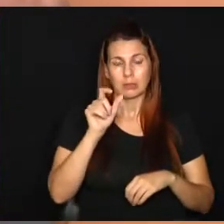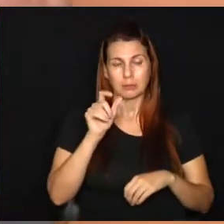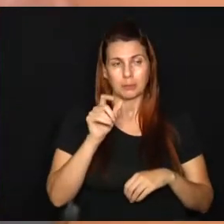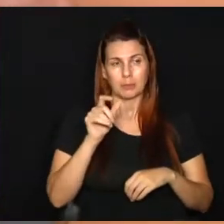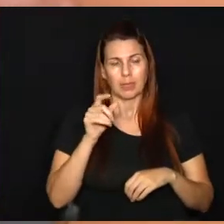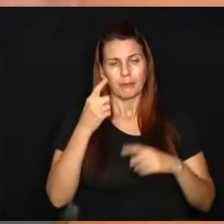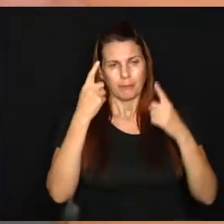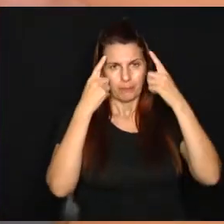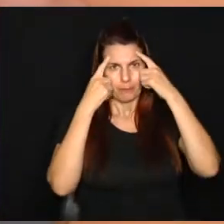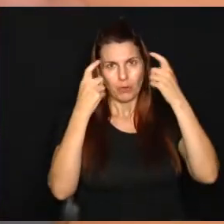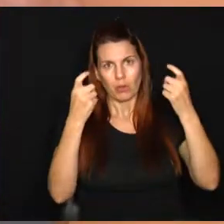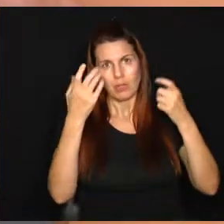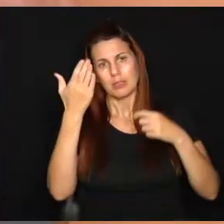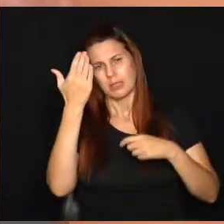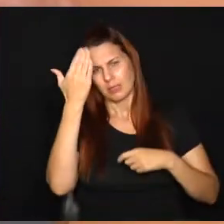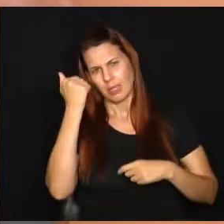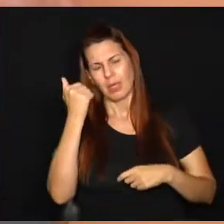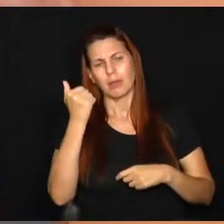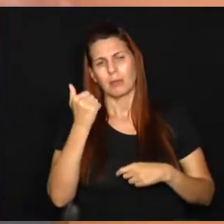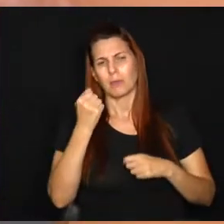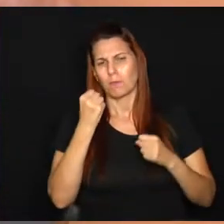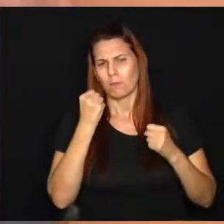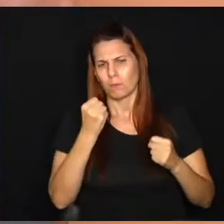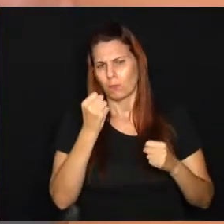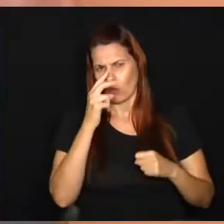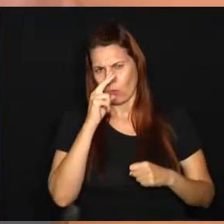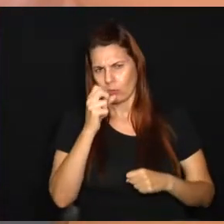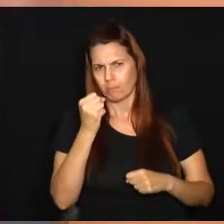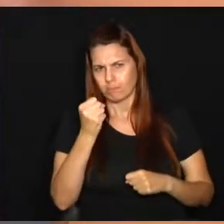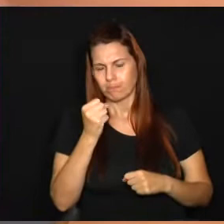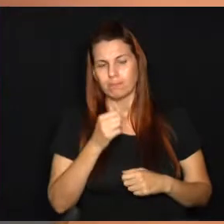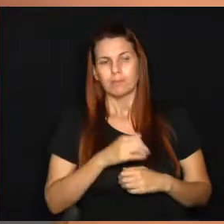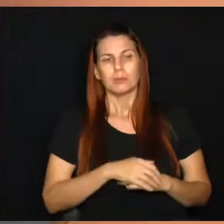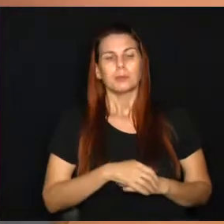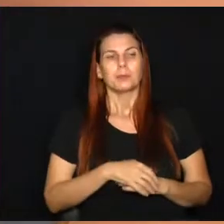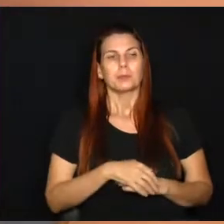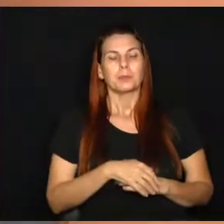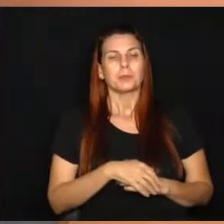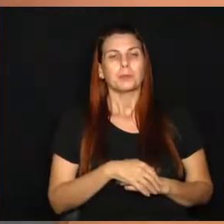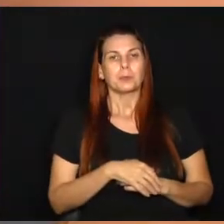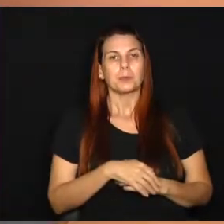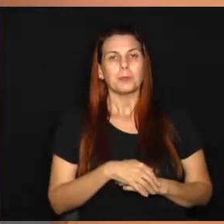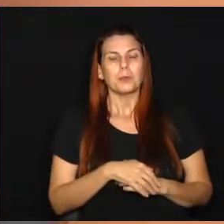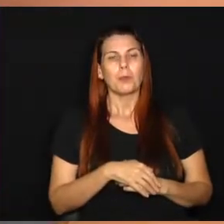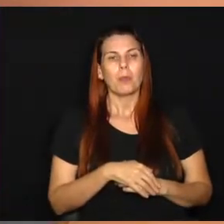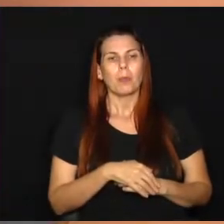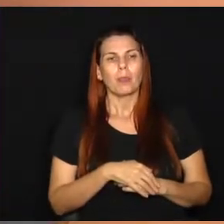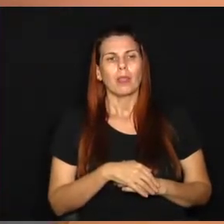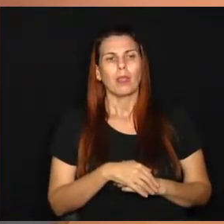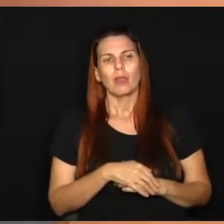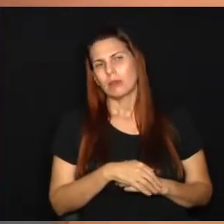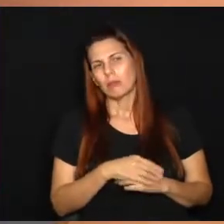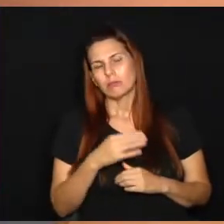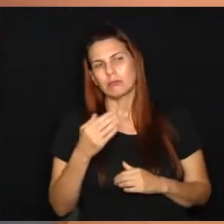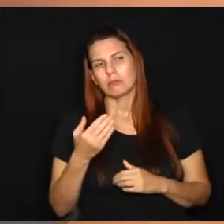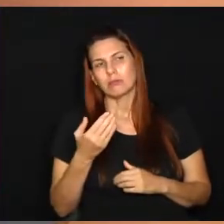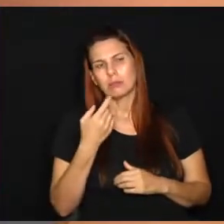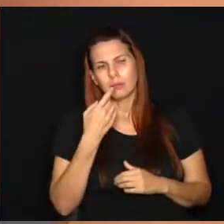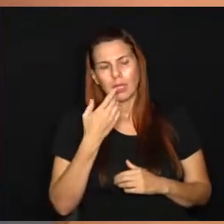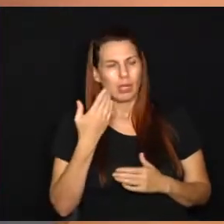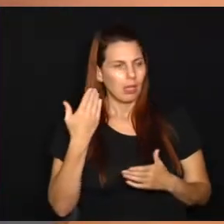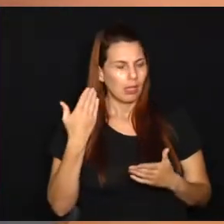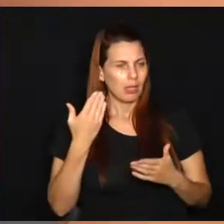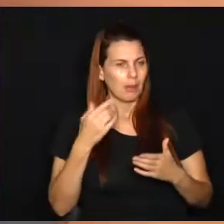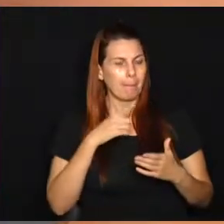da violência, que a gente sabe que é muito forte. E, ultimamente, aí a gente perdeu uma